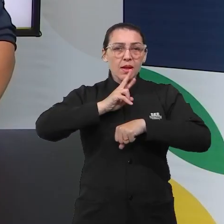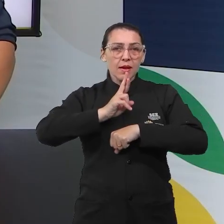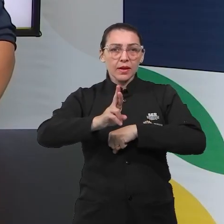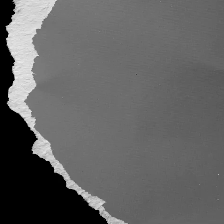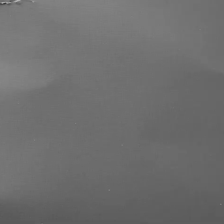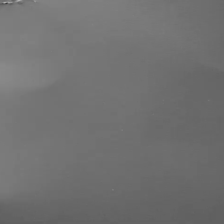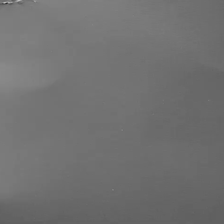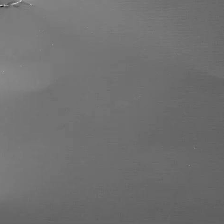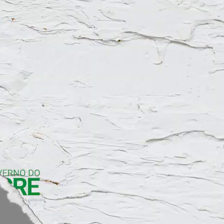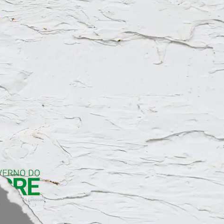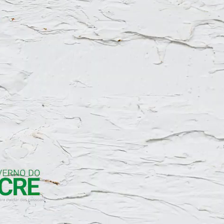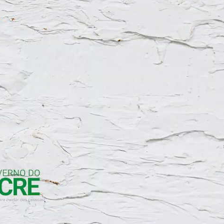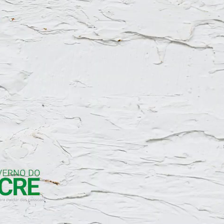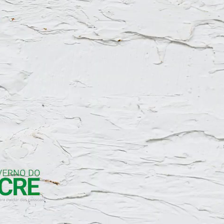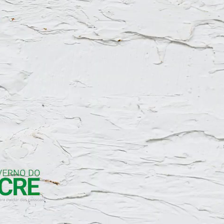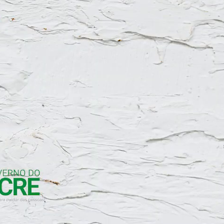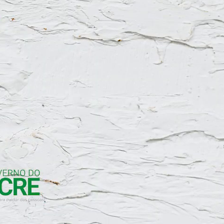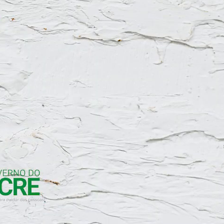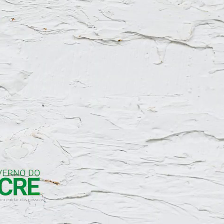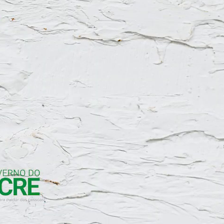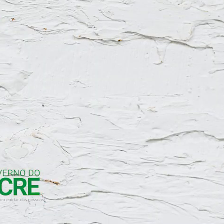questões.